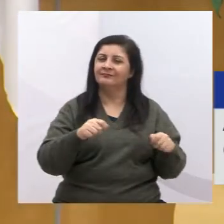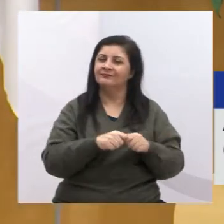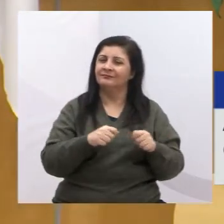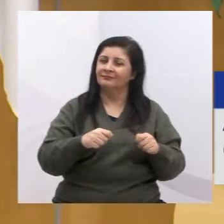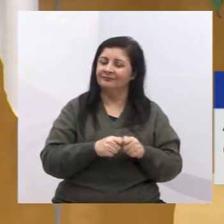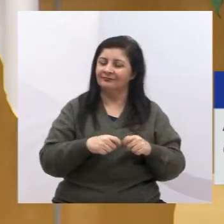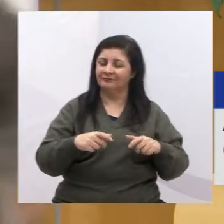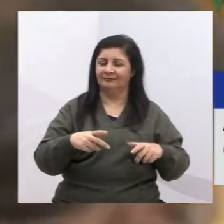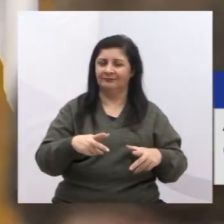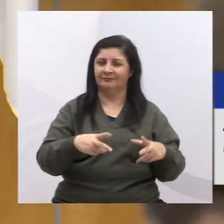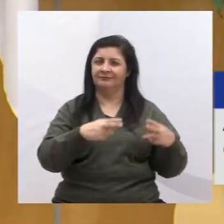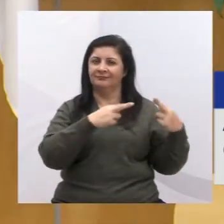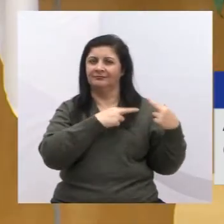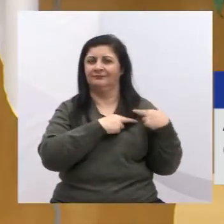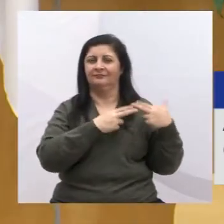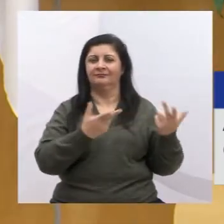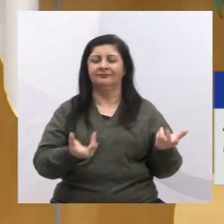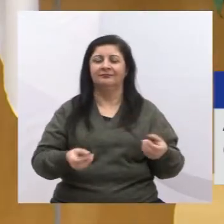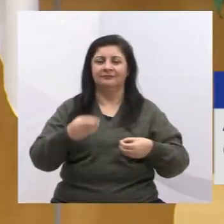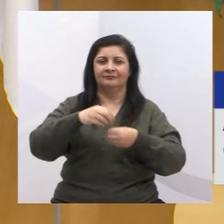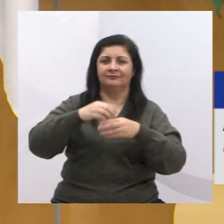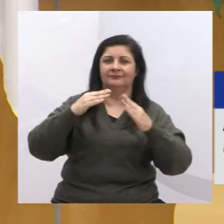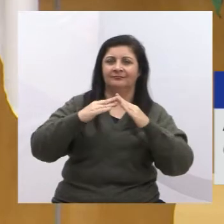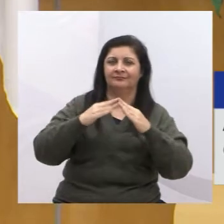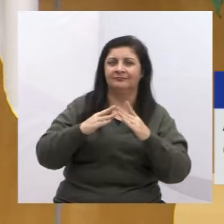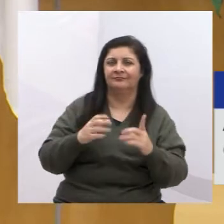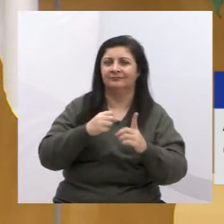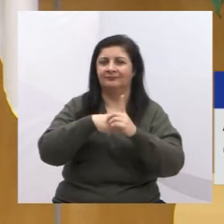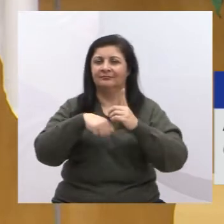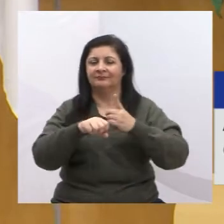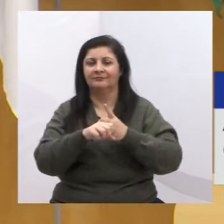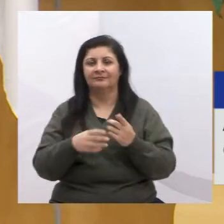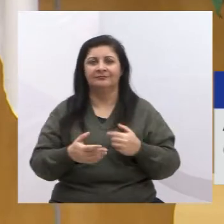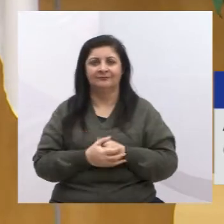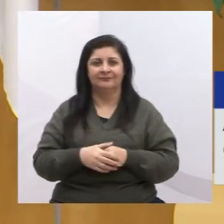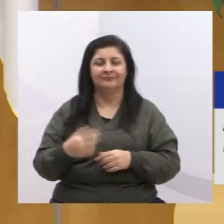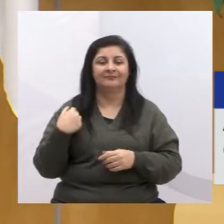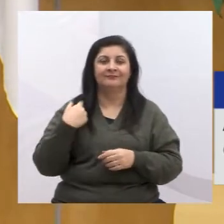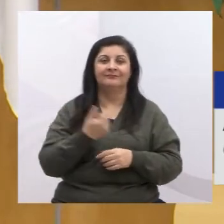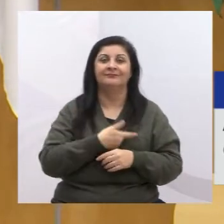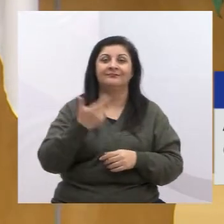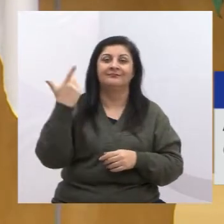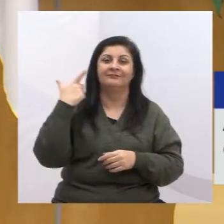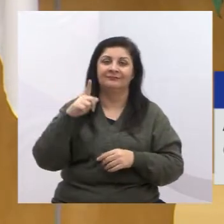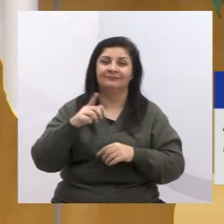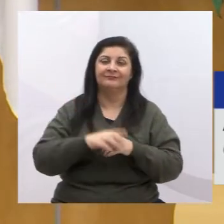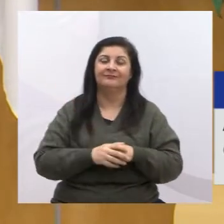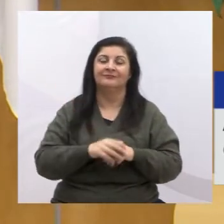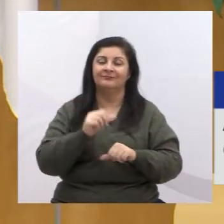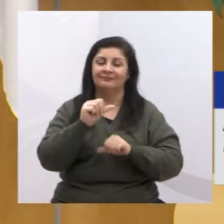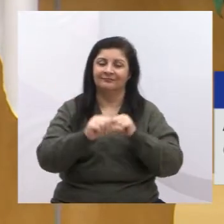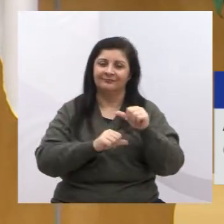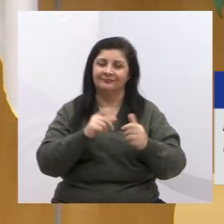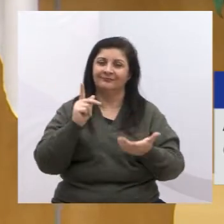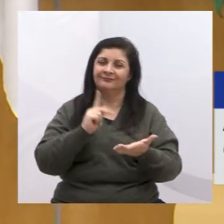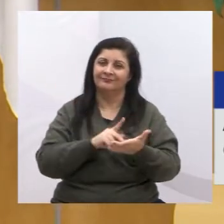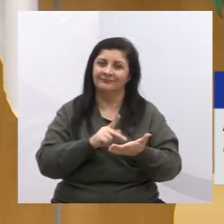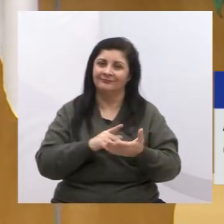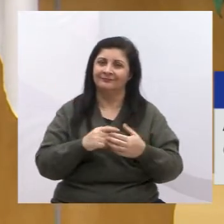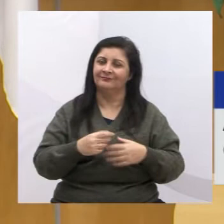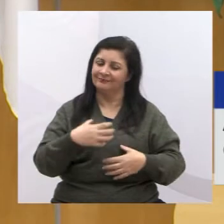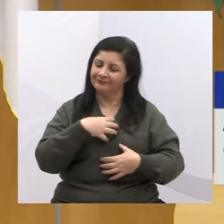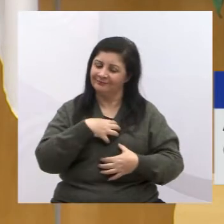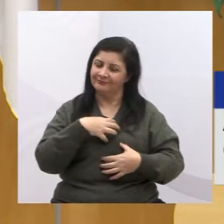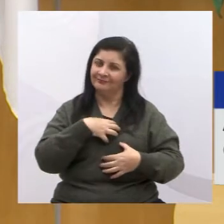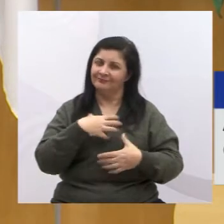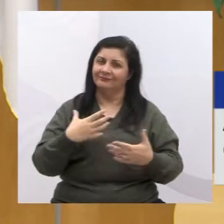de casa dentro das nossas casas, da nossa comunidade, para que a gente possa mudar de fato o comportamento